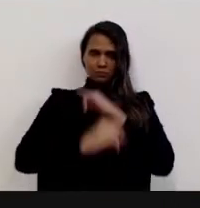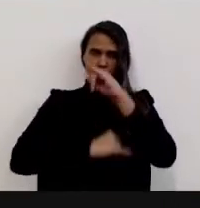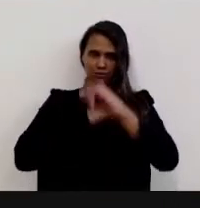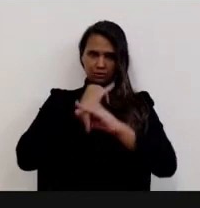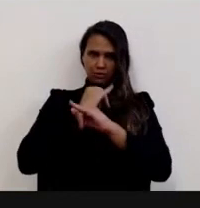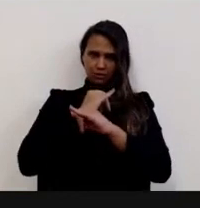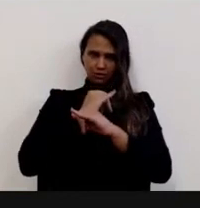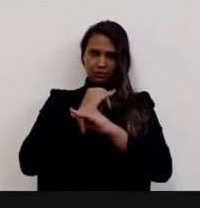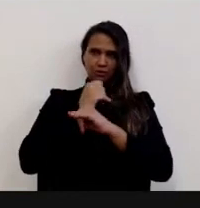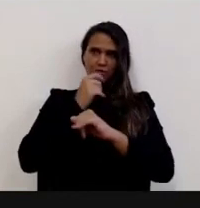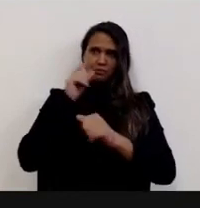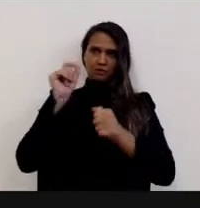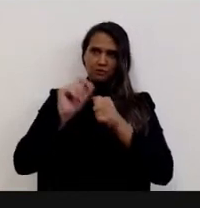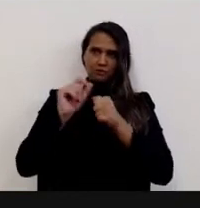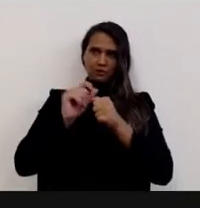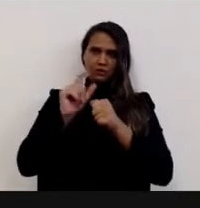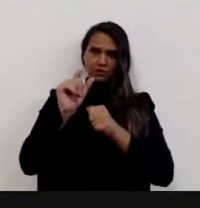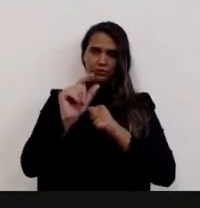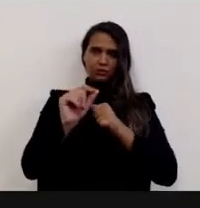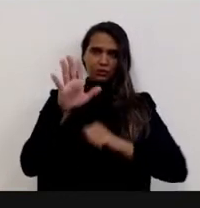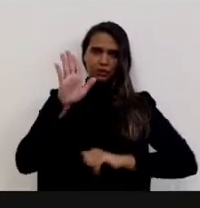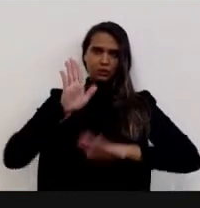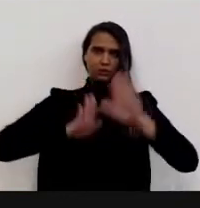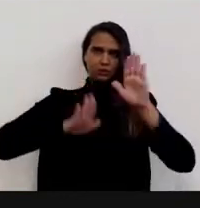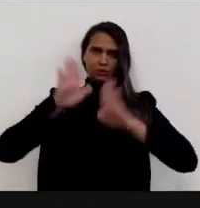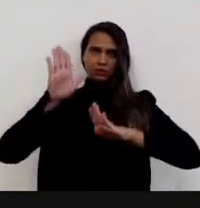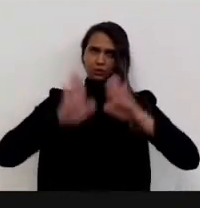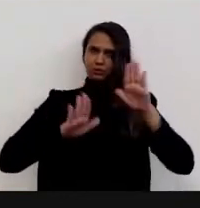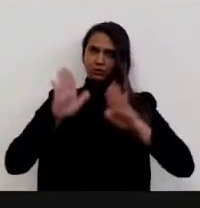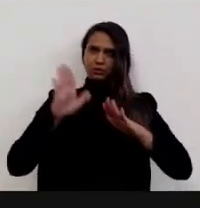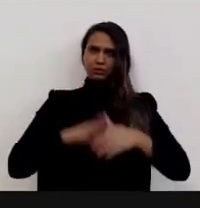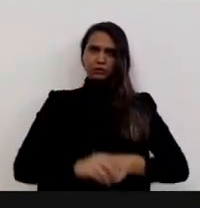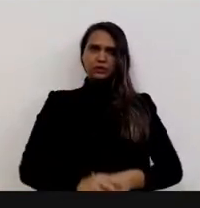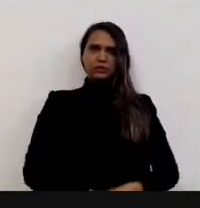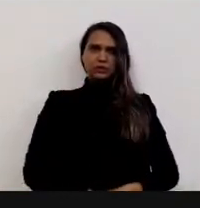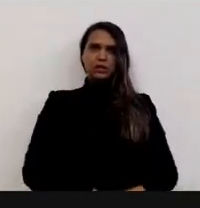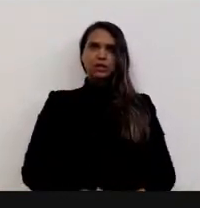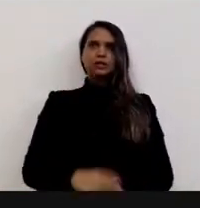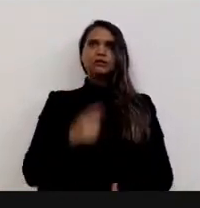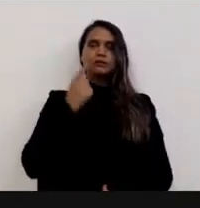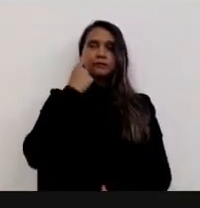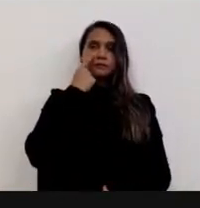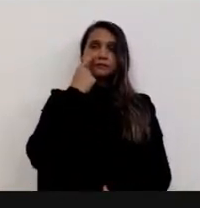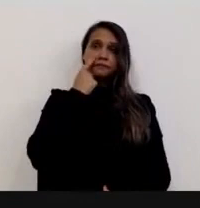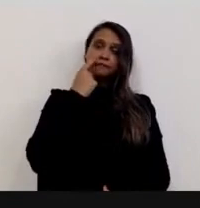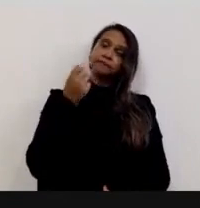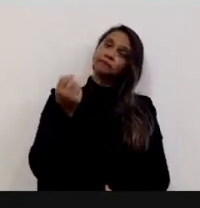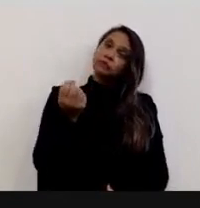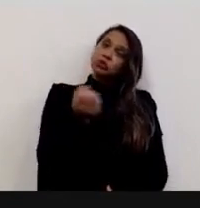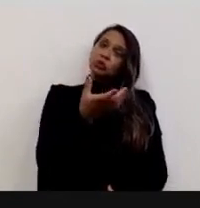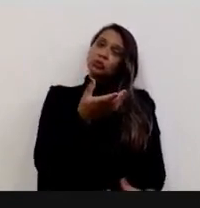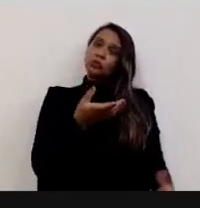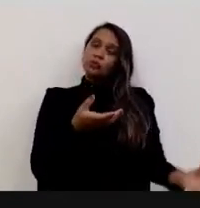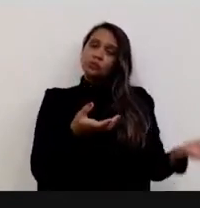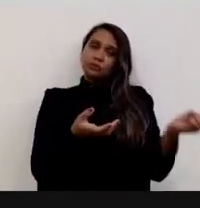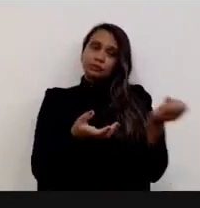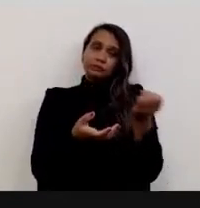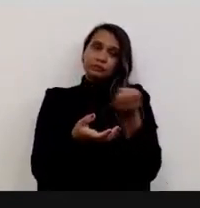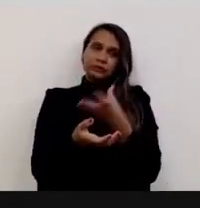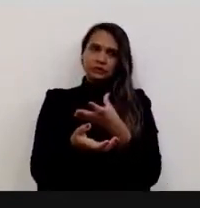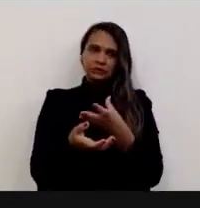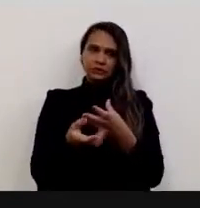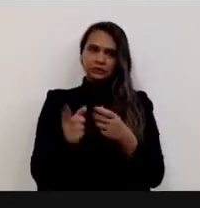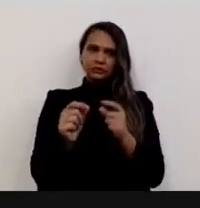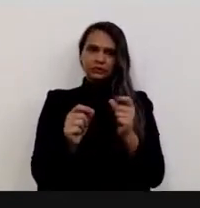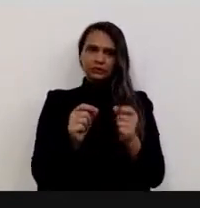licitações. Dentro do Comprasnet, eu tenho os dados de todas as licitações. E com as novas tendências